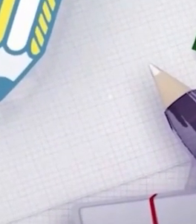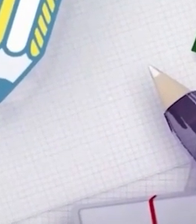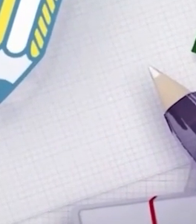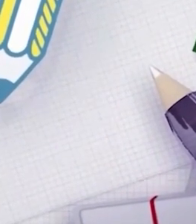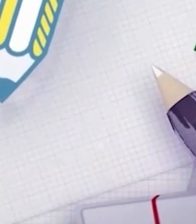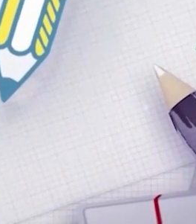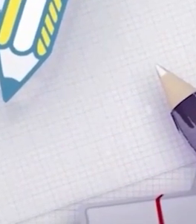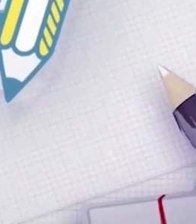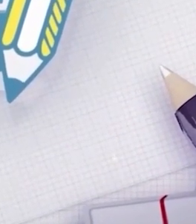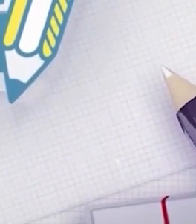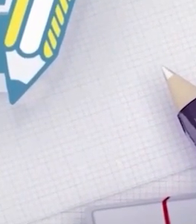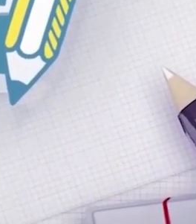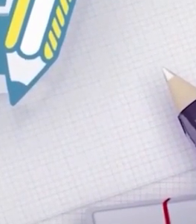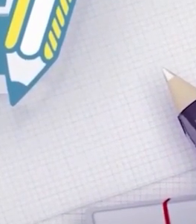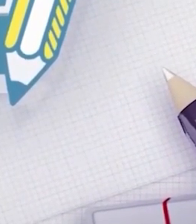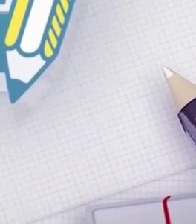tchau